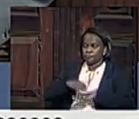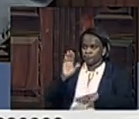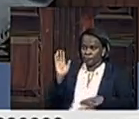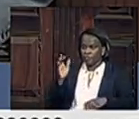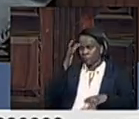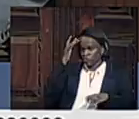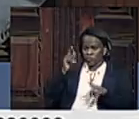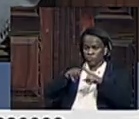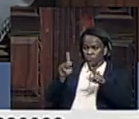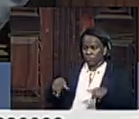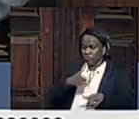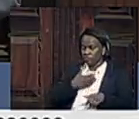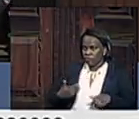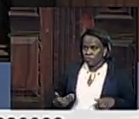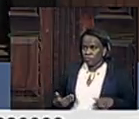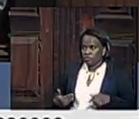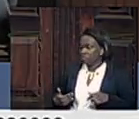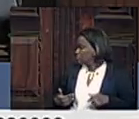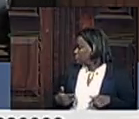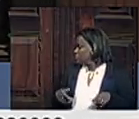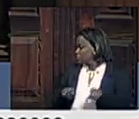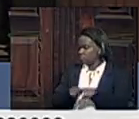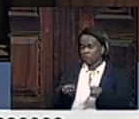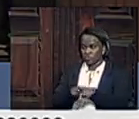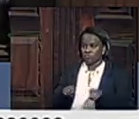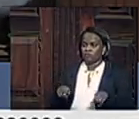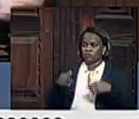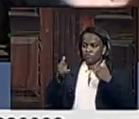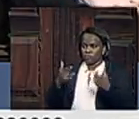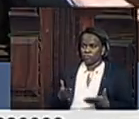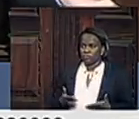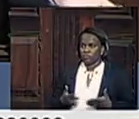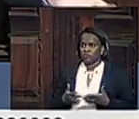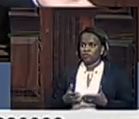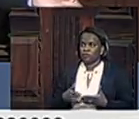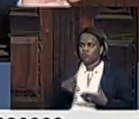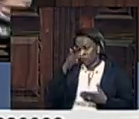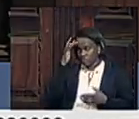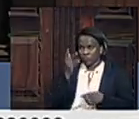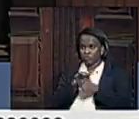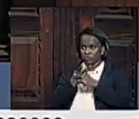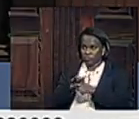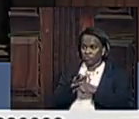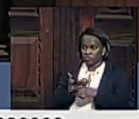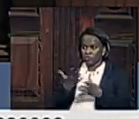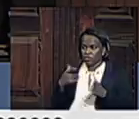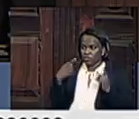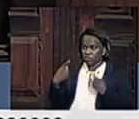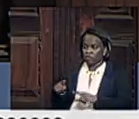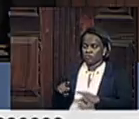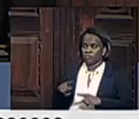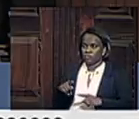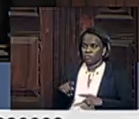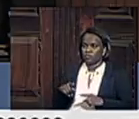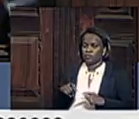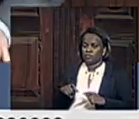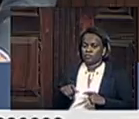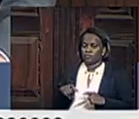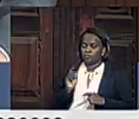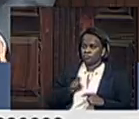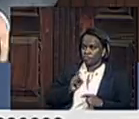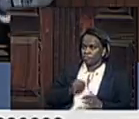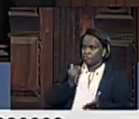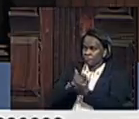os servidores públicos, nesta mensagem ainda procura atingir de forma a mais